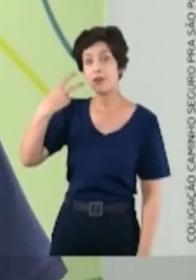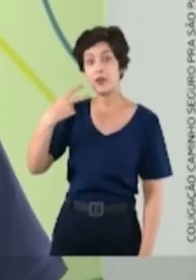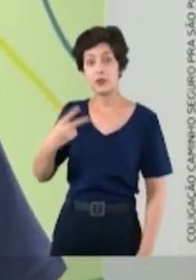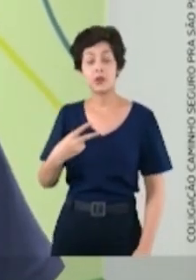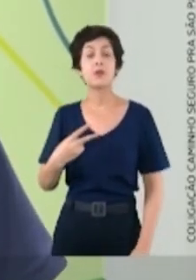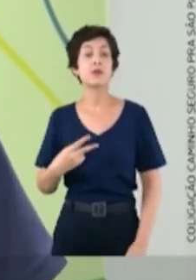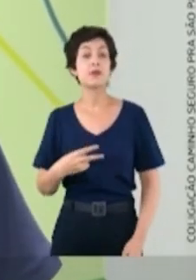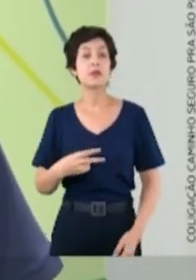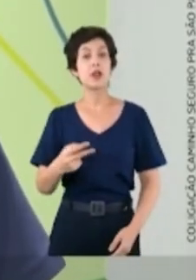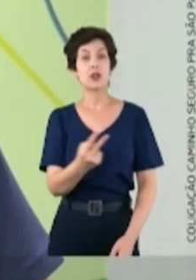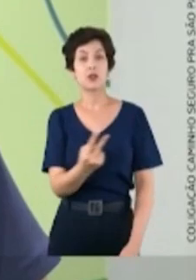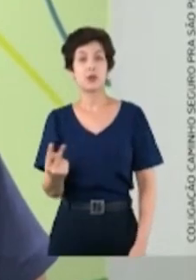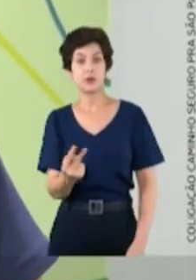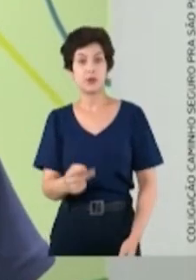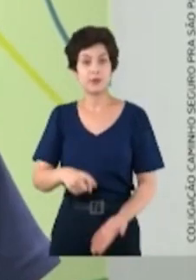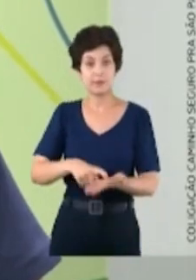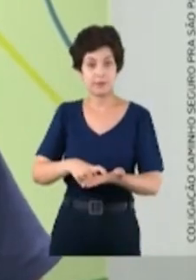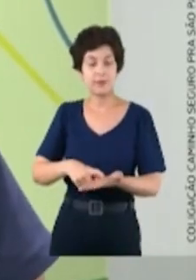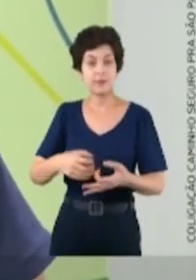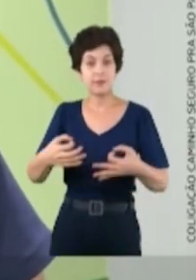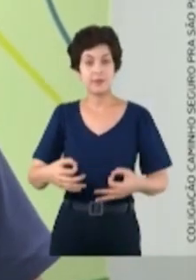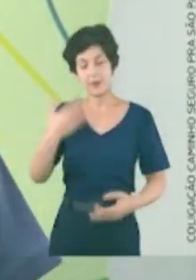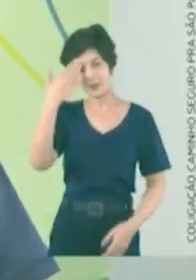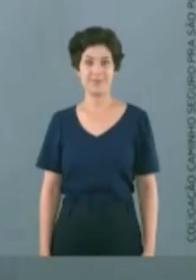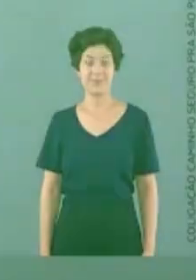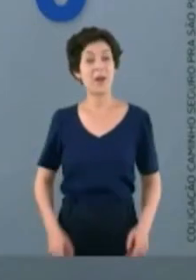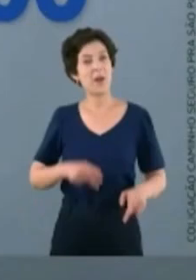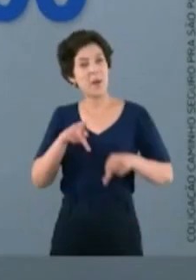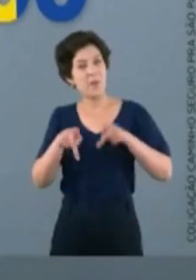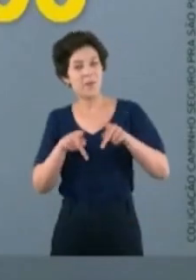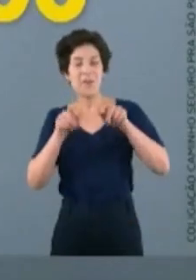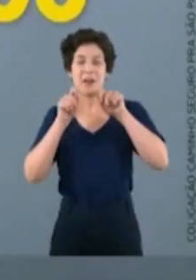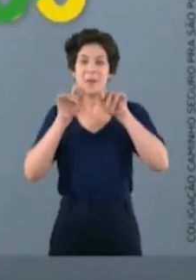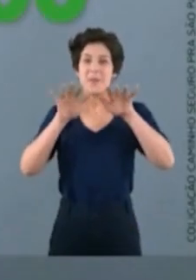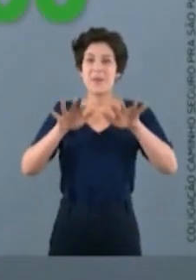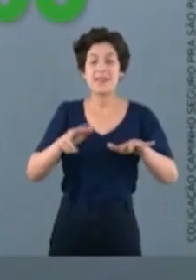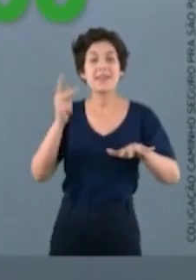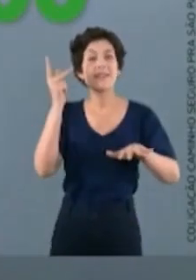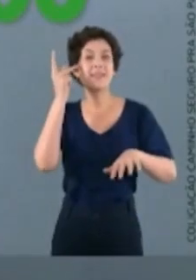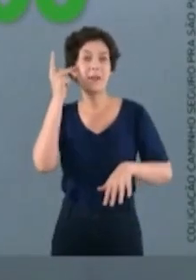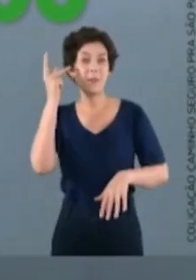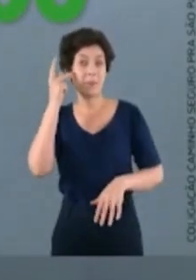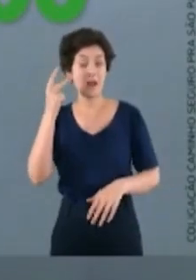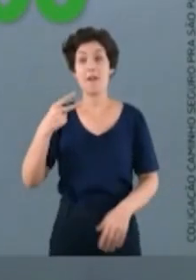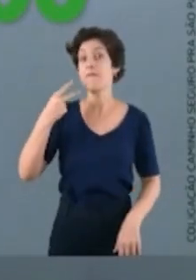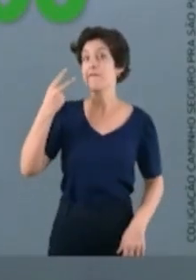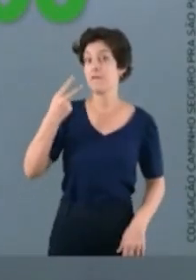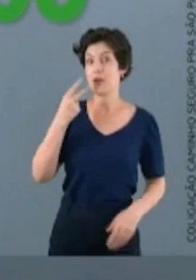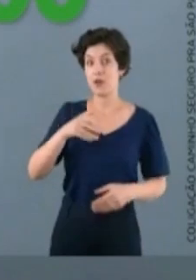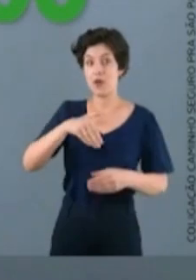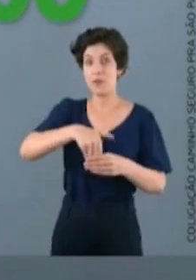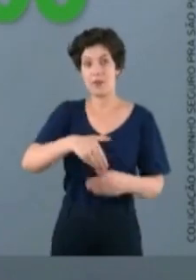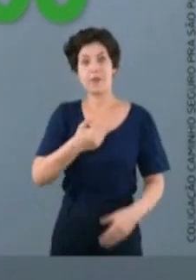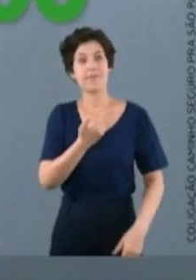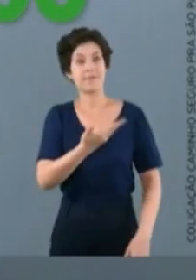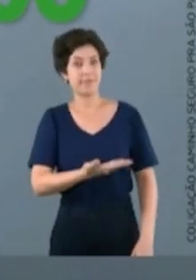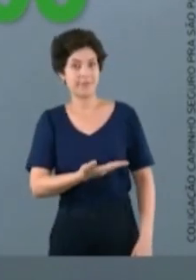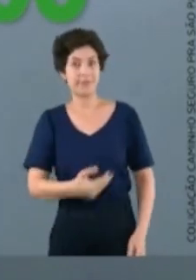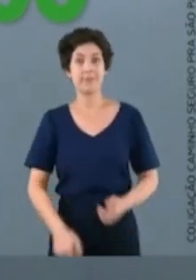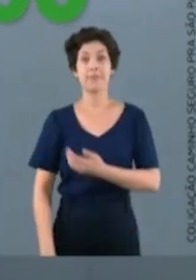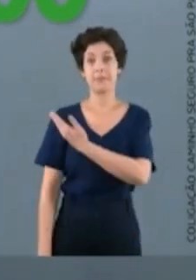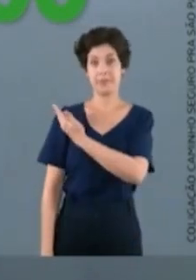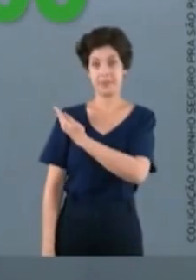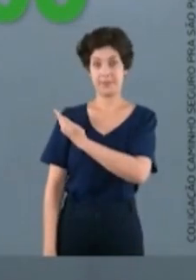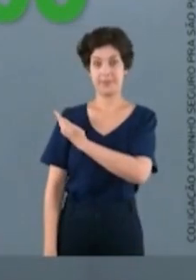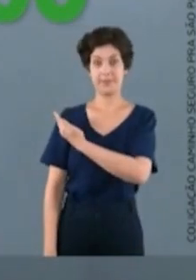vereador, tecle 22 e confirme. Muito obrigado. Povo abençoado de São Paulo, para vereador Gilberto